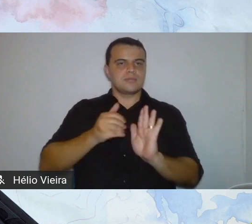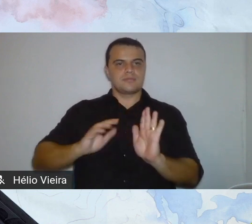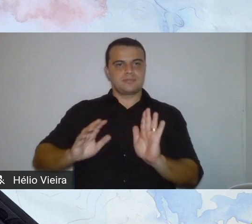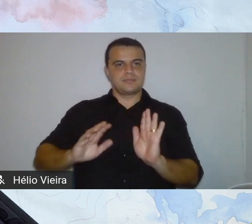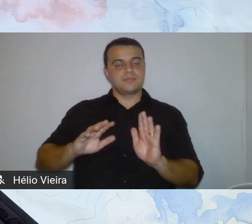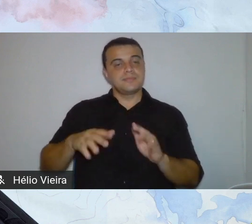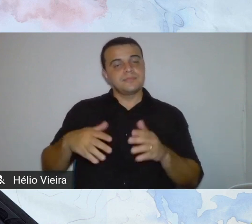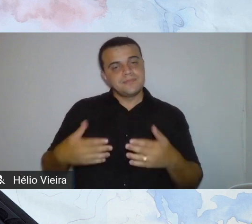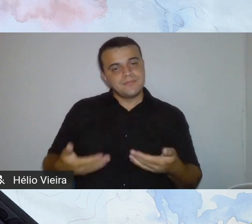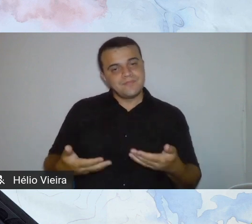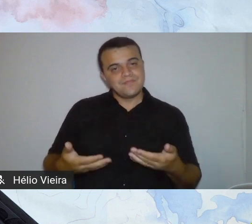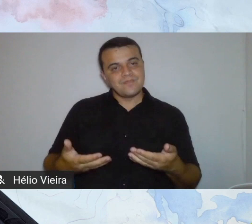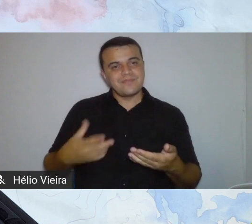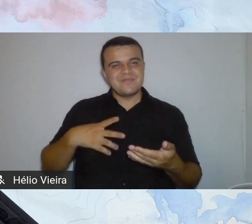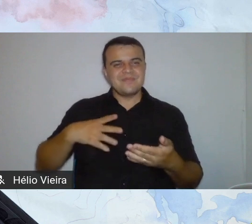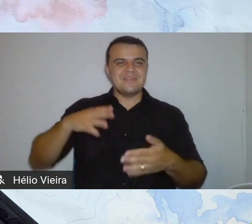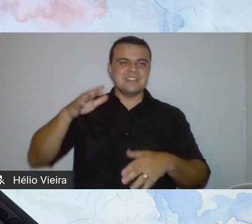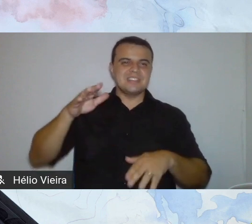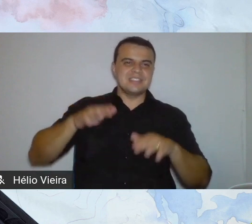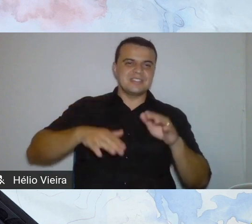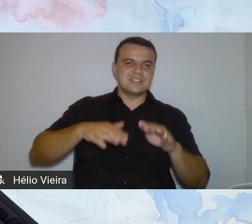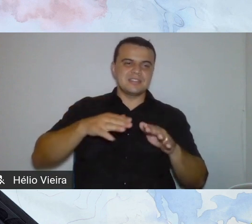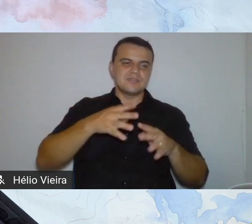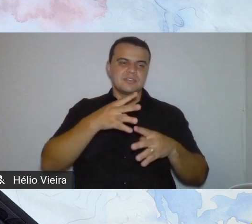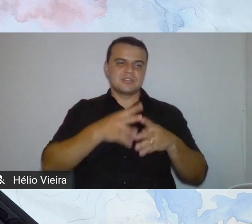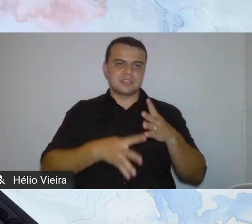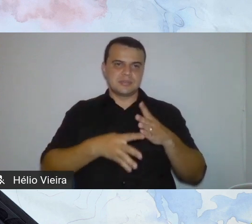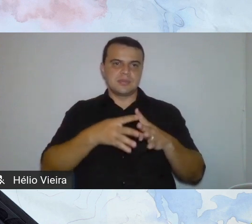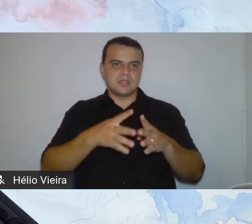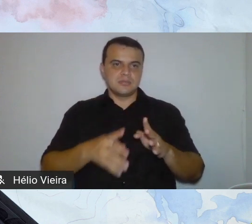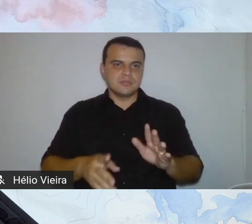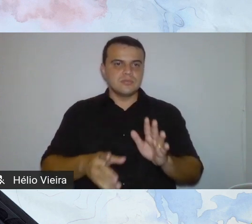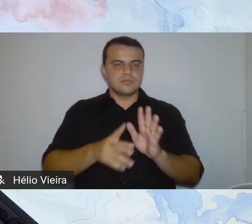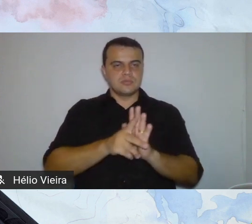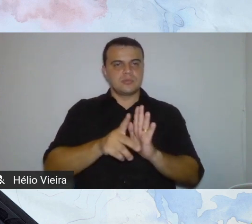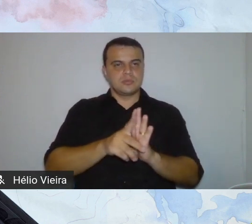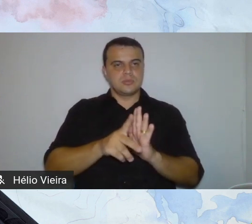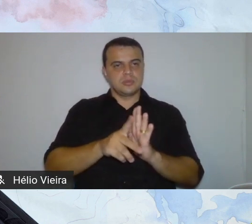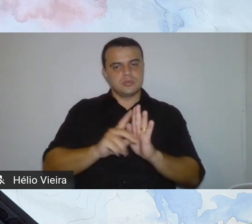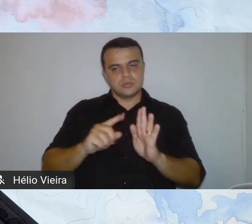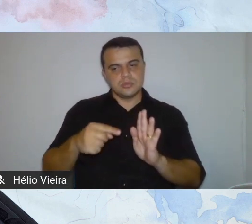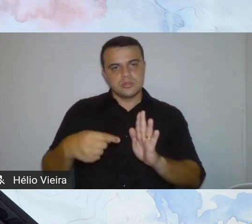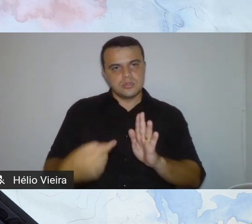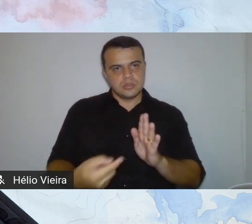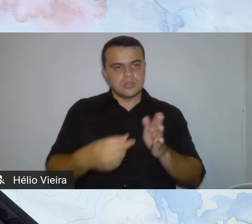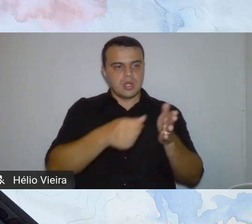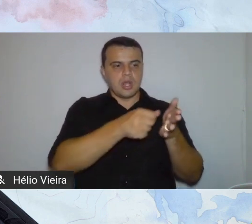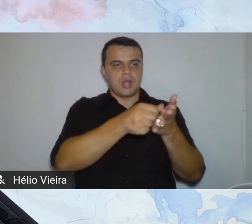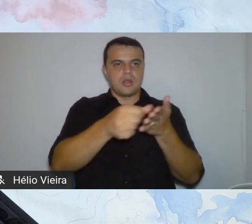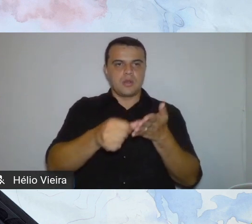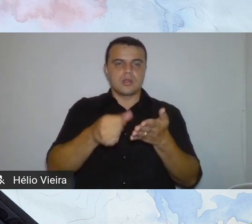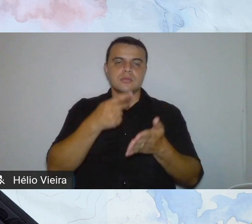E aí, ele muitas vezes vai poder interferir de alguma maneira na nossa aquarela. Então, eu sempre